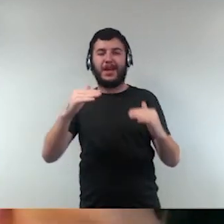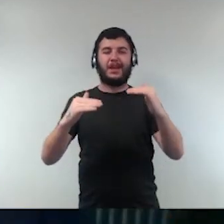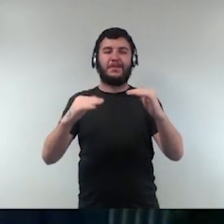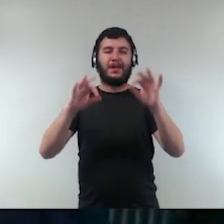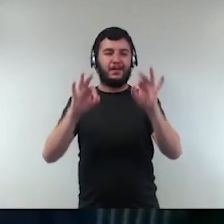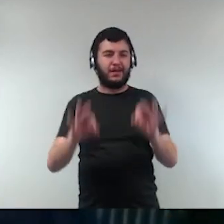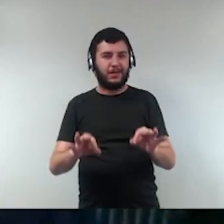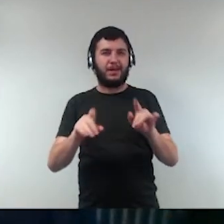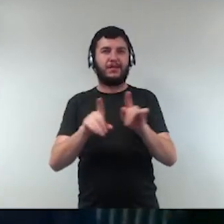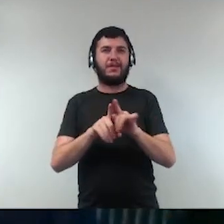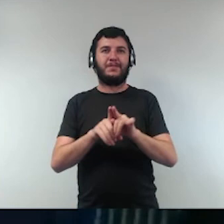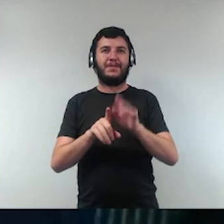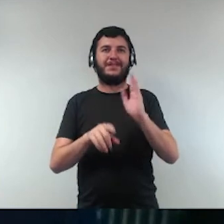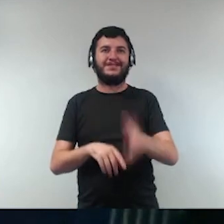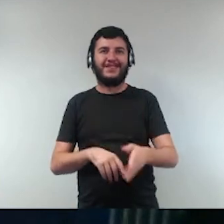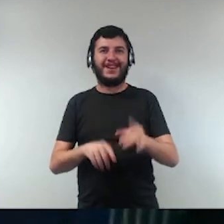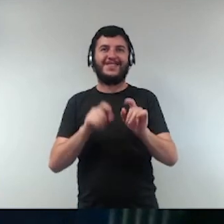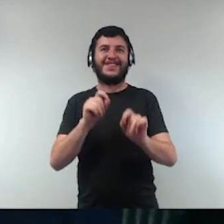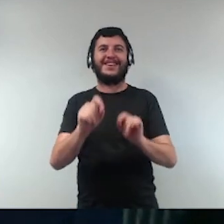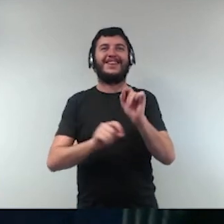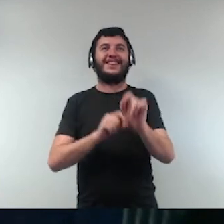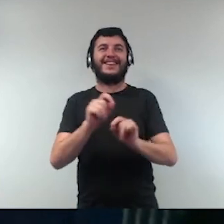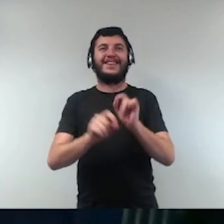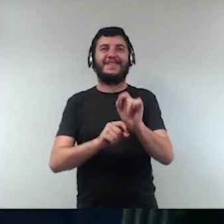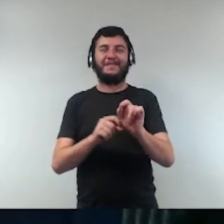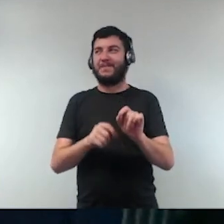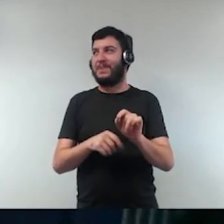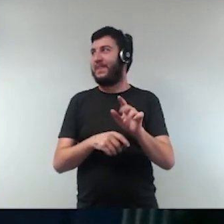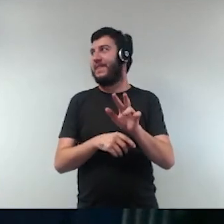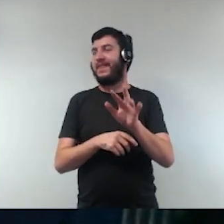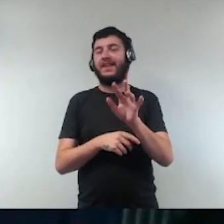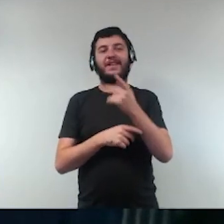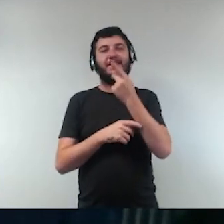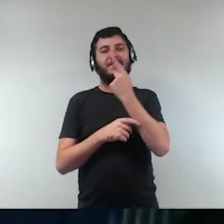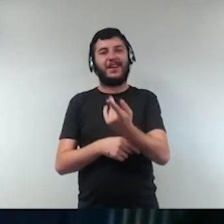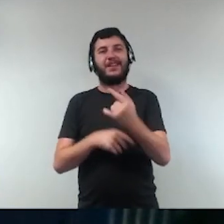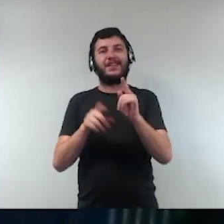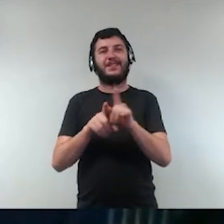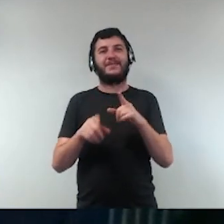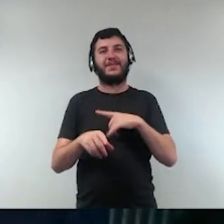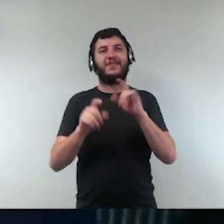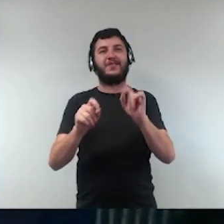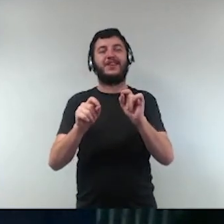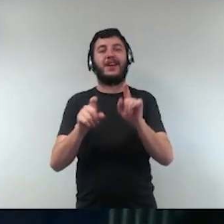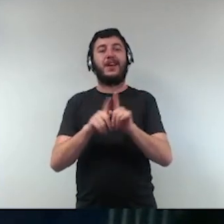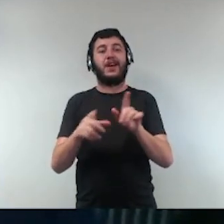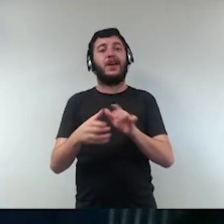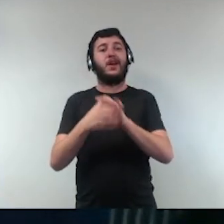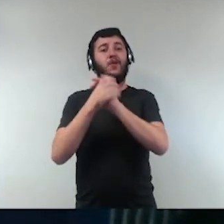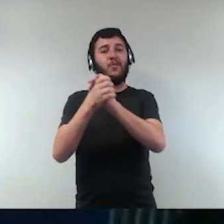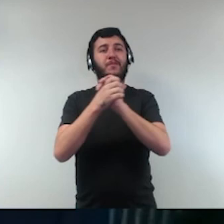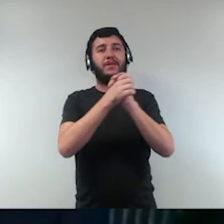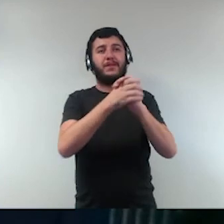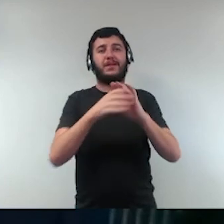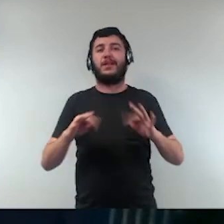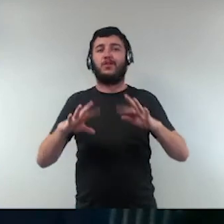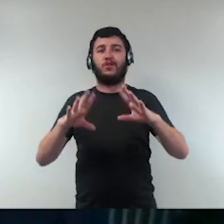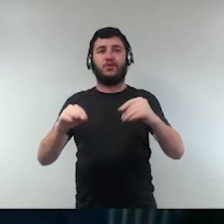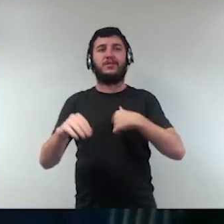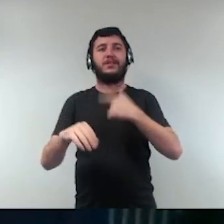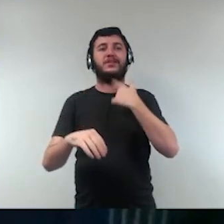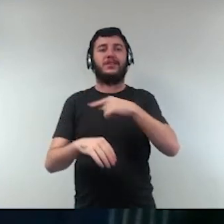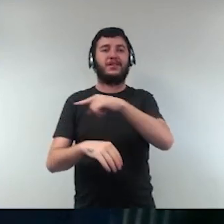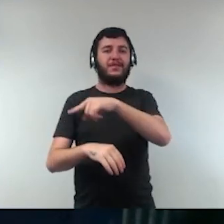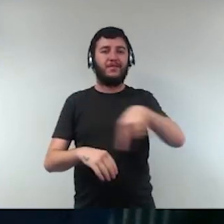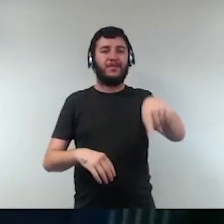dando fecho a cada uma das falas. E cumprimento a todos, né? Cumprimento a todos, desejando que todos saiamos dessa melhores do que entramos